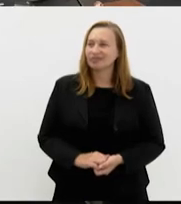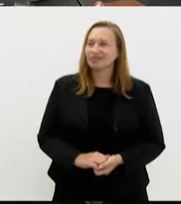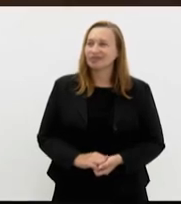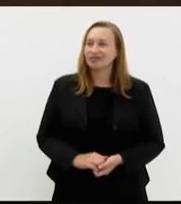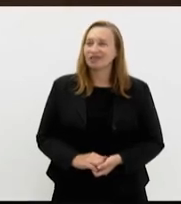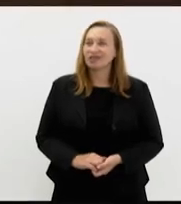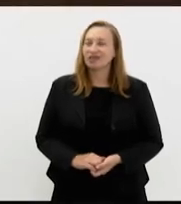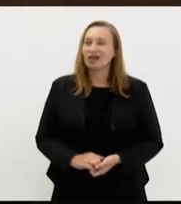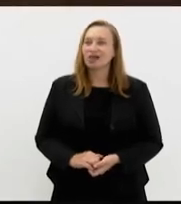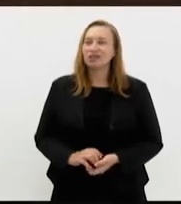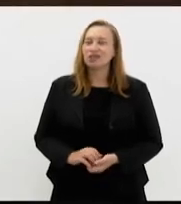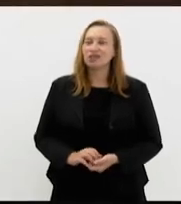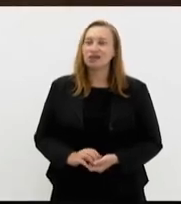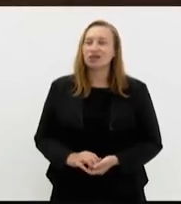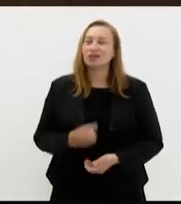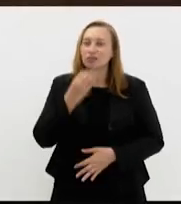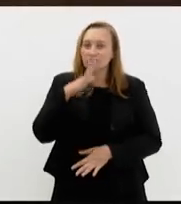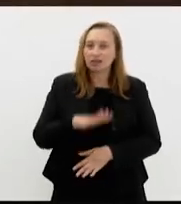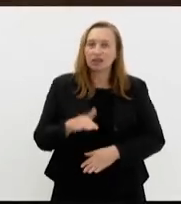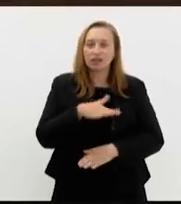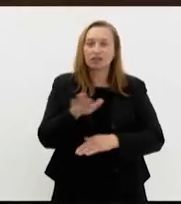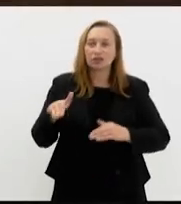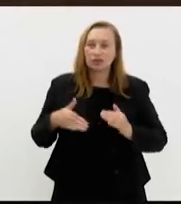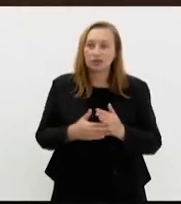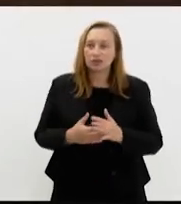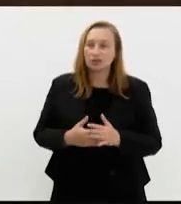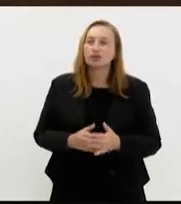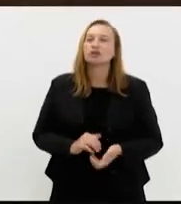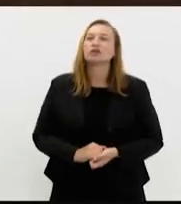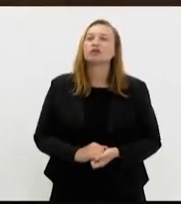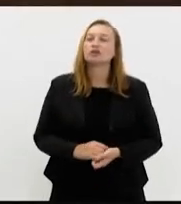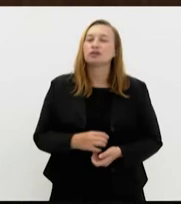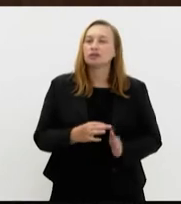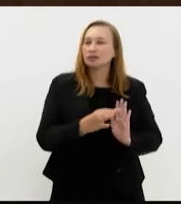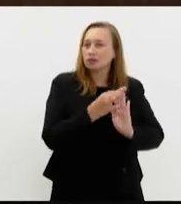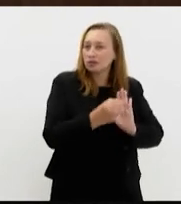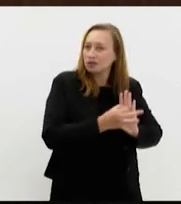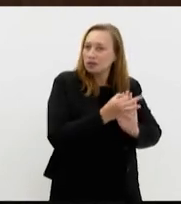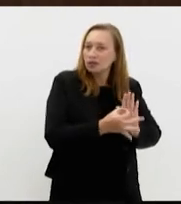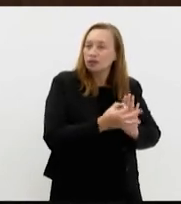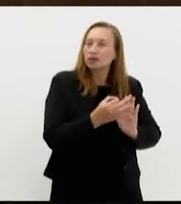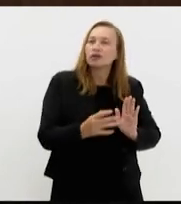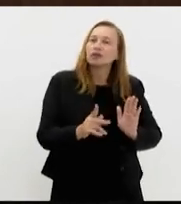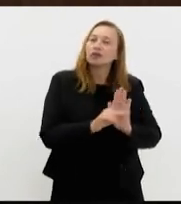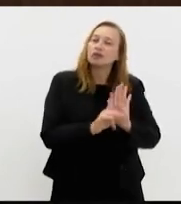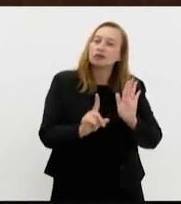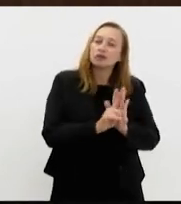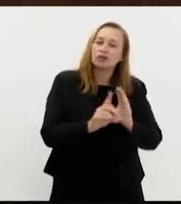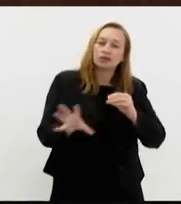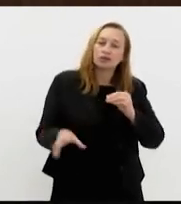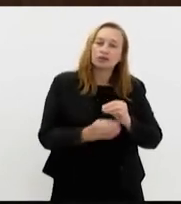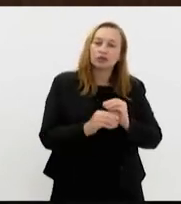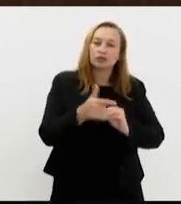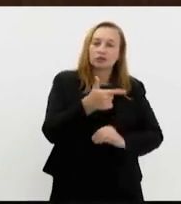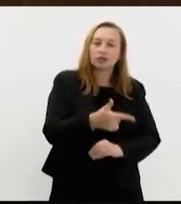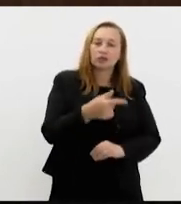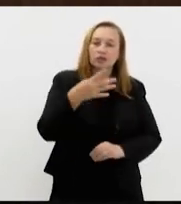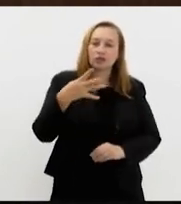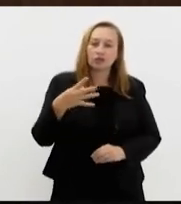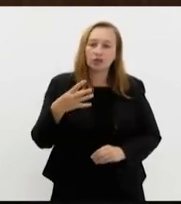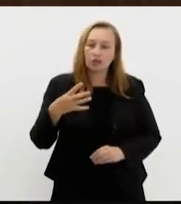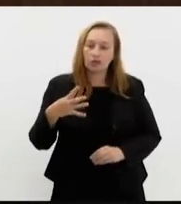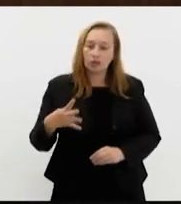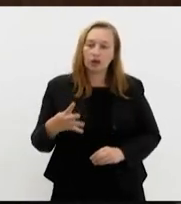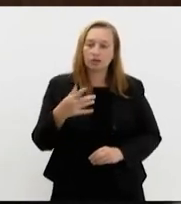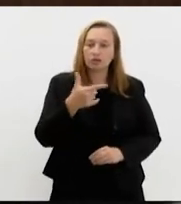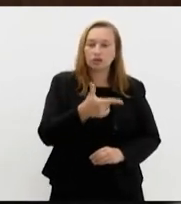Bom, novamente, uma boa tarde a todos e todas. Parecer ao projeto de lei complementar 24/2024